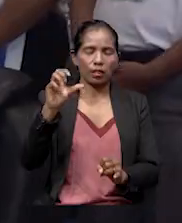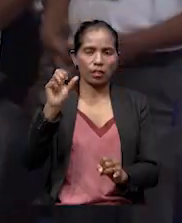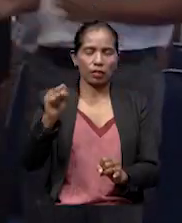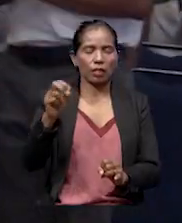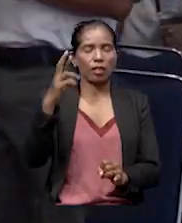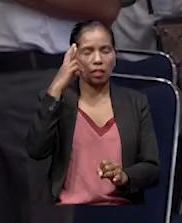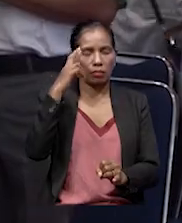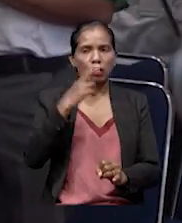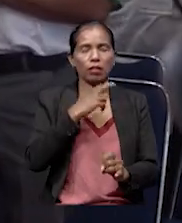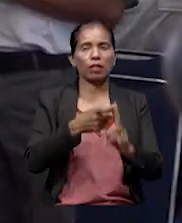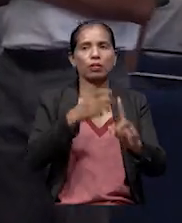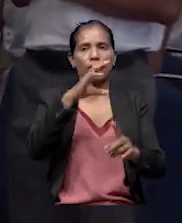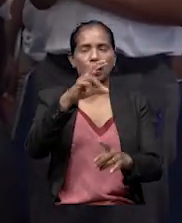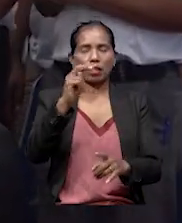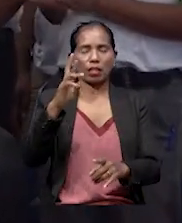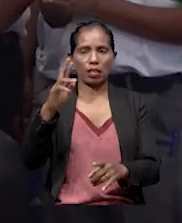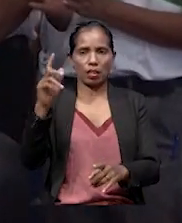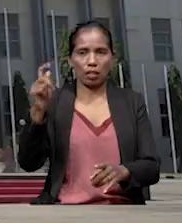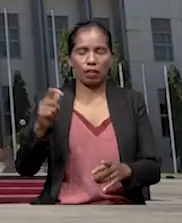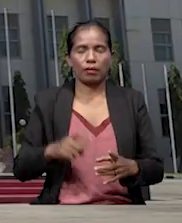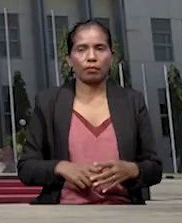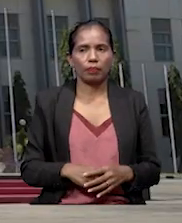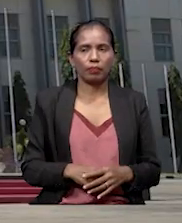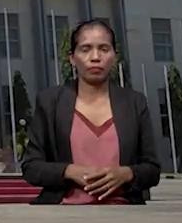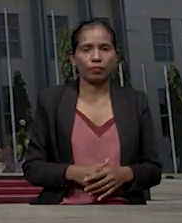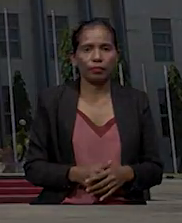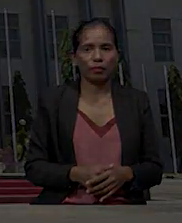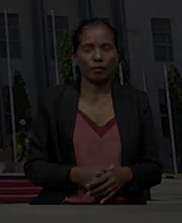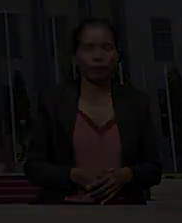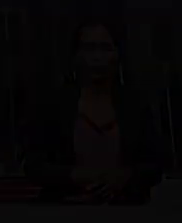Ramos Horta, Husi CNRT, Gasparinha de Souza, Dilma Suzetti, GMN.